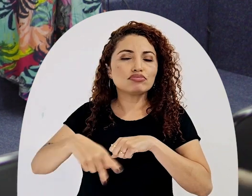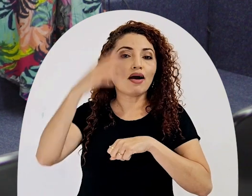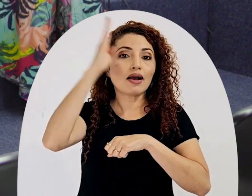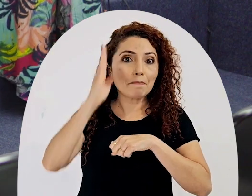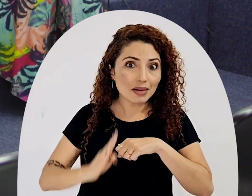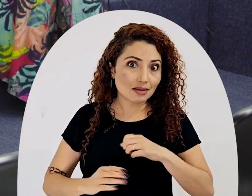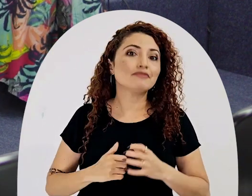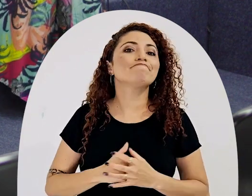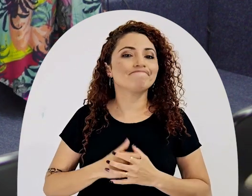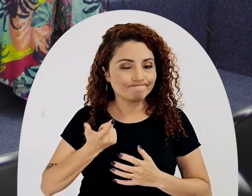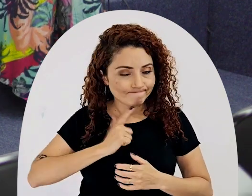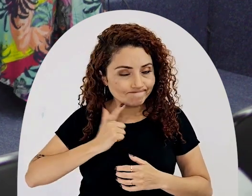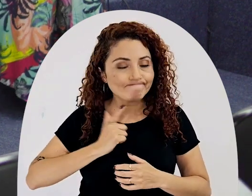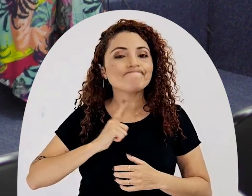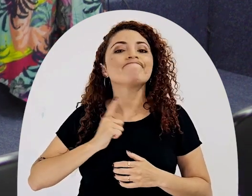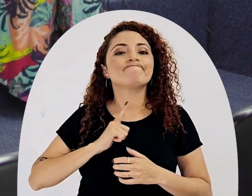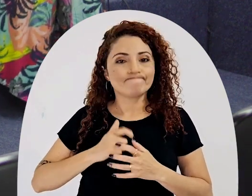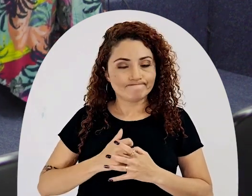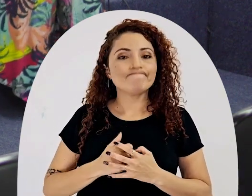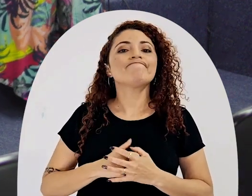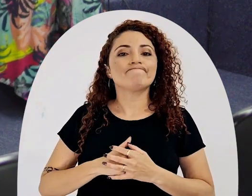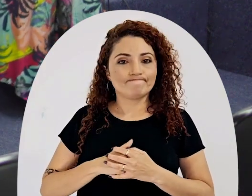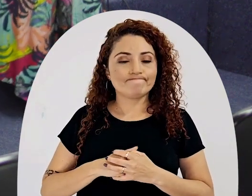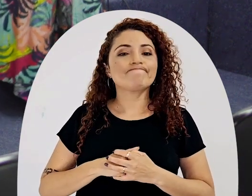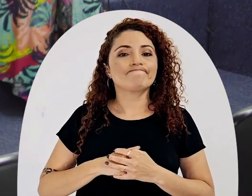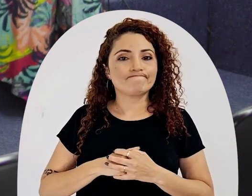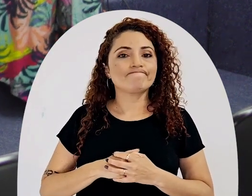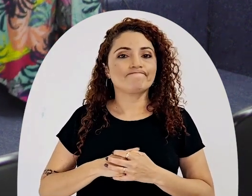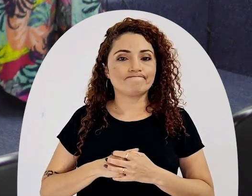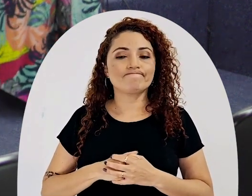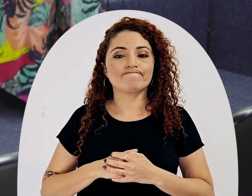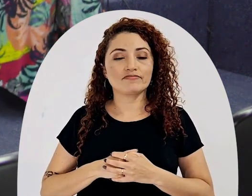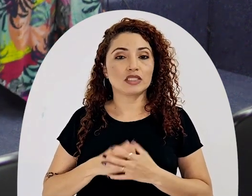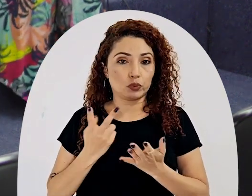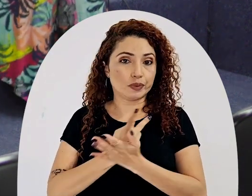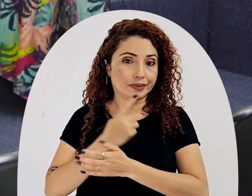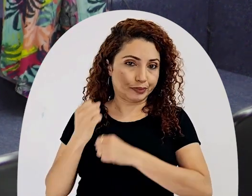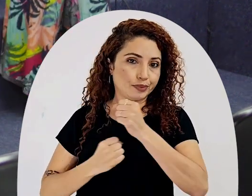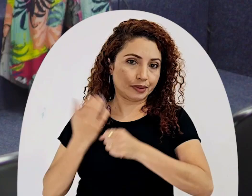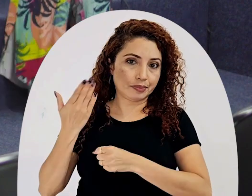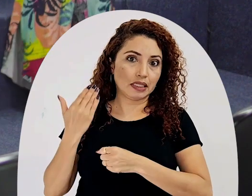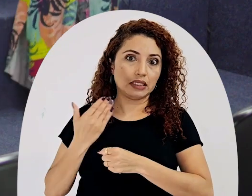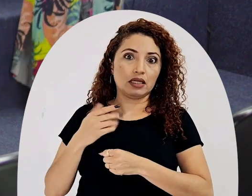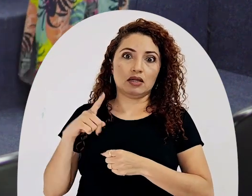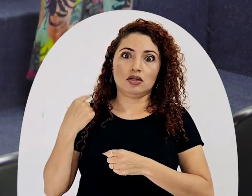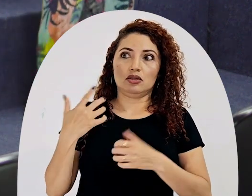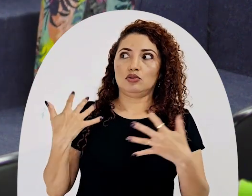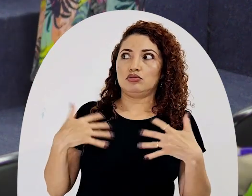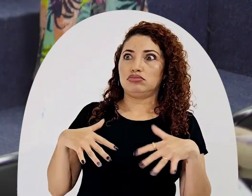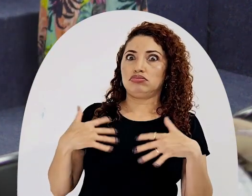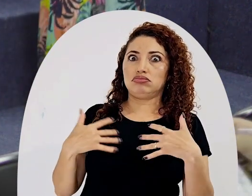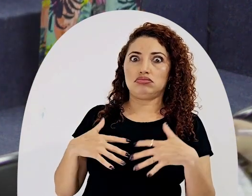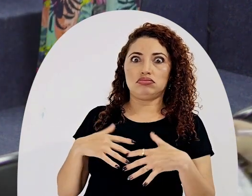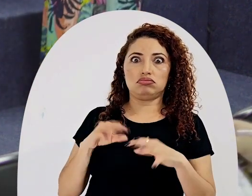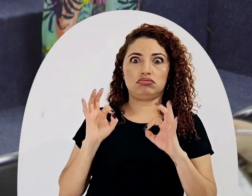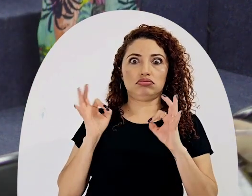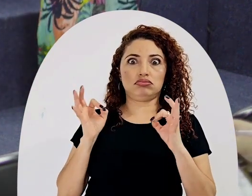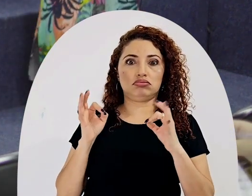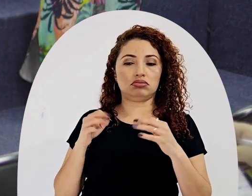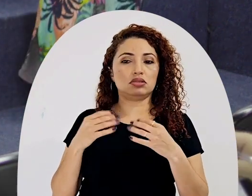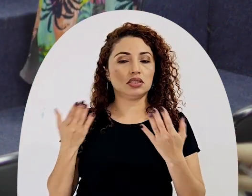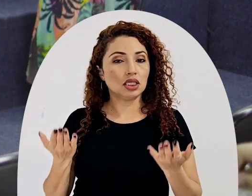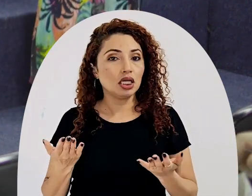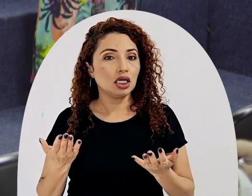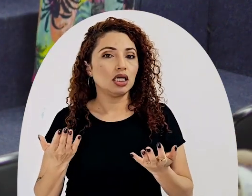205 estupros por dia no nosso país, com os dados do ano passado. É muito assustador. É como eu fiz